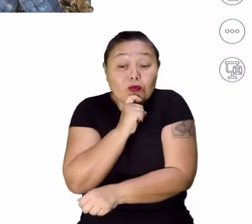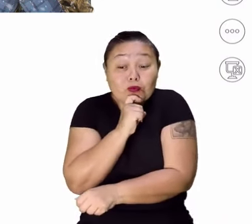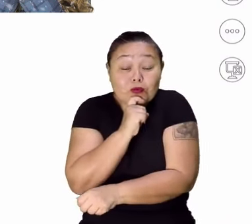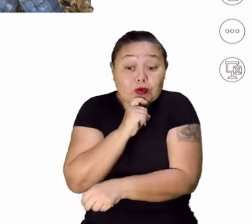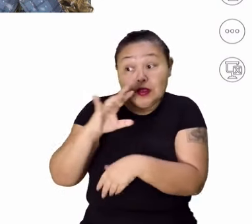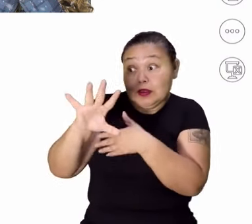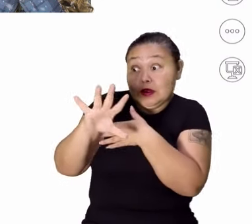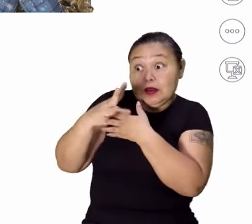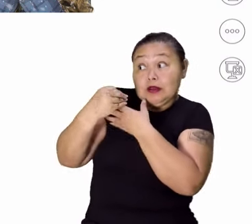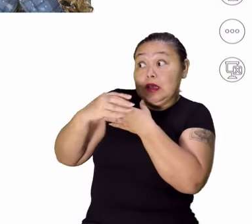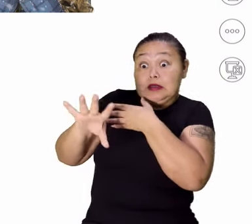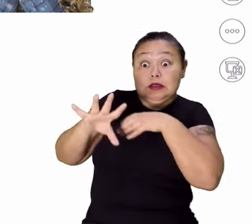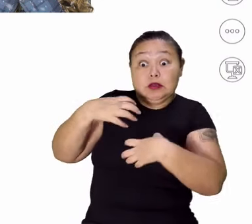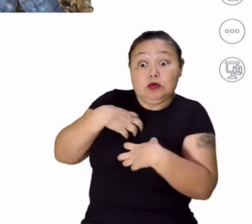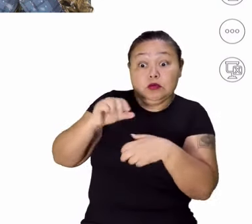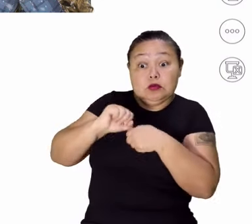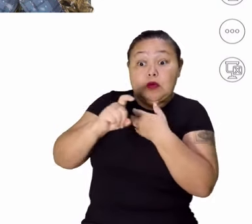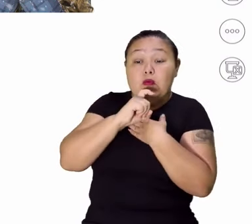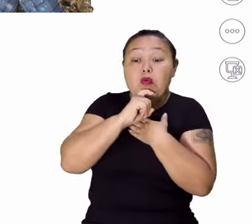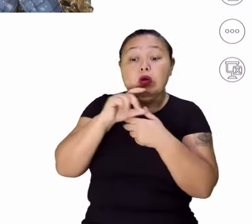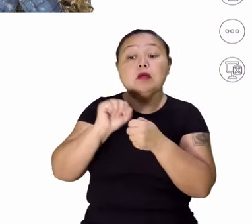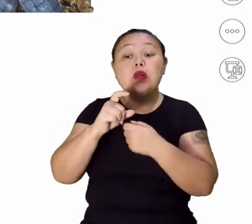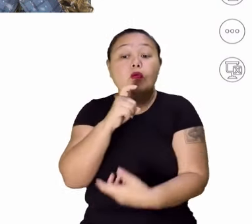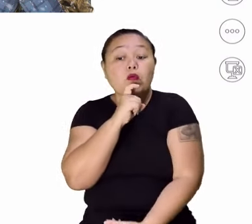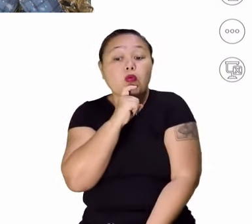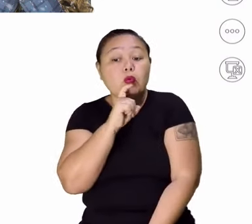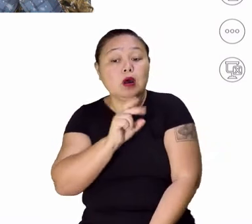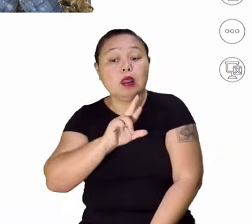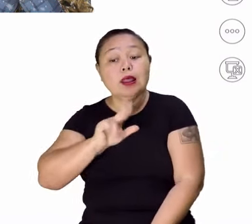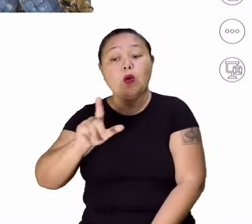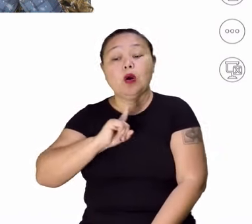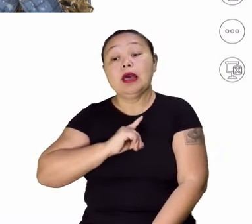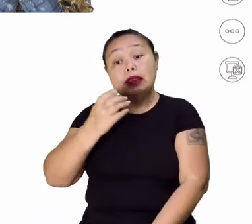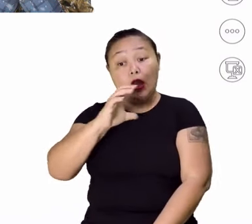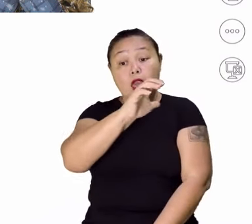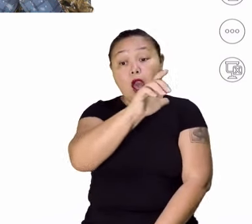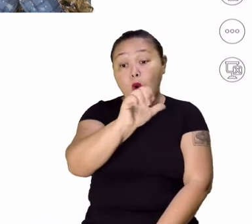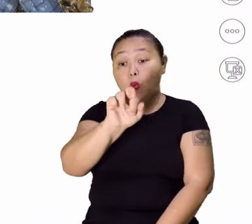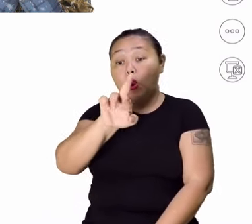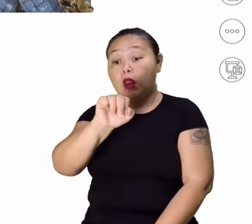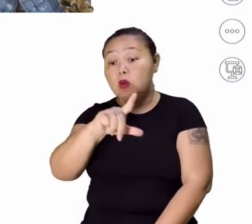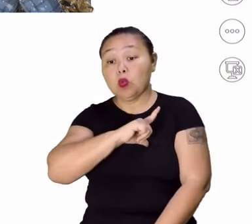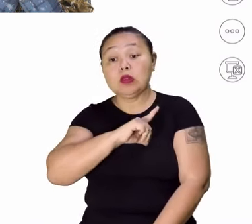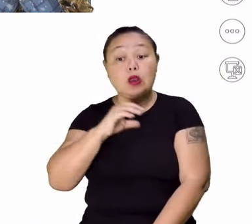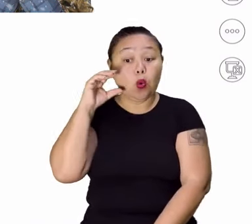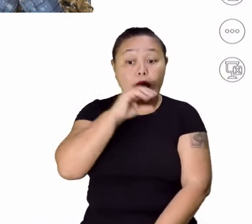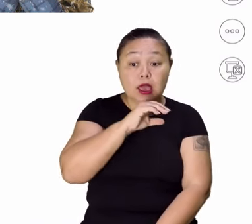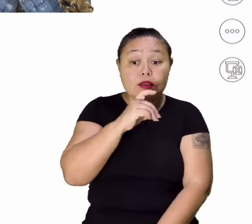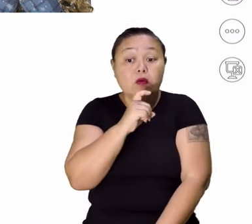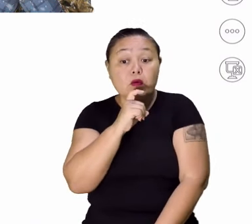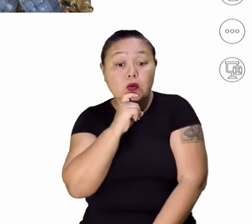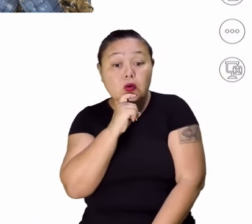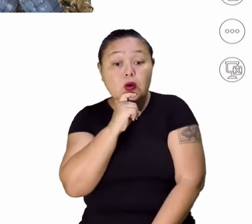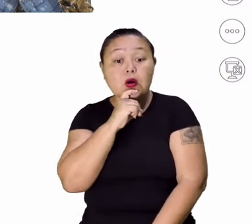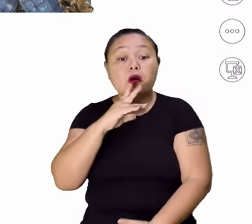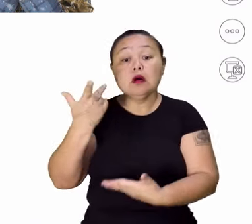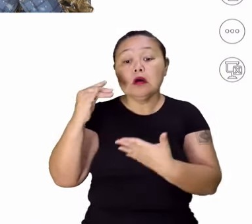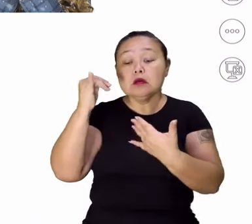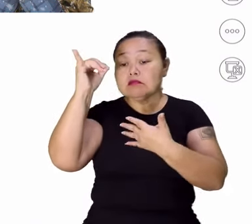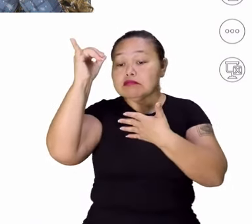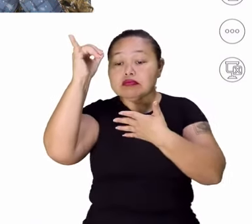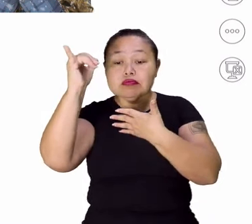eu estou recebendo frio? Então, já mostra que o frio, na verdade, não é. Existe o calor no quente e no frio. Ou impedir que o calor